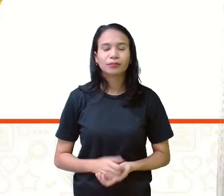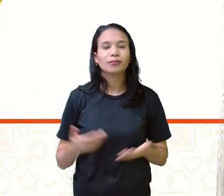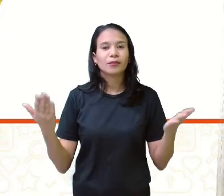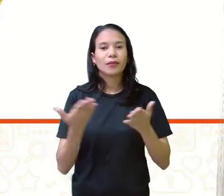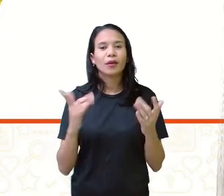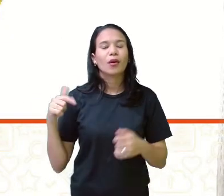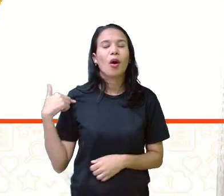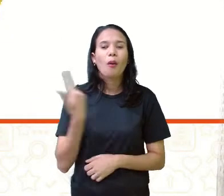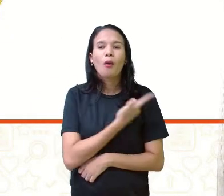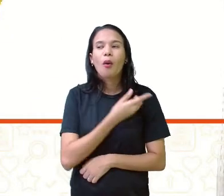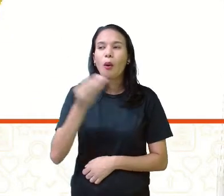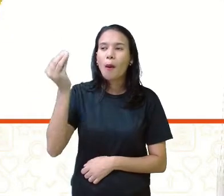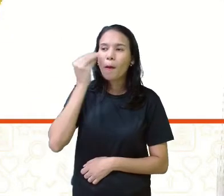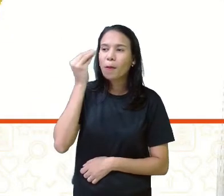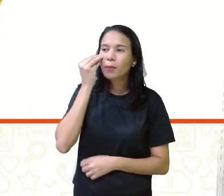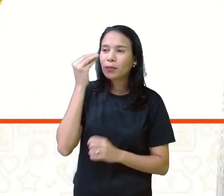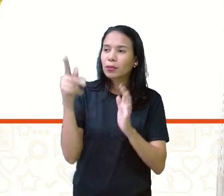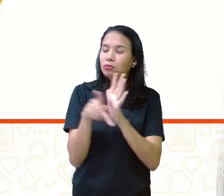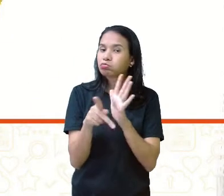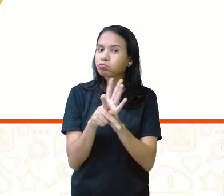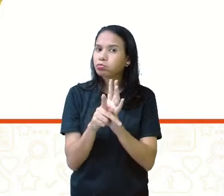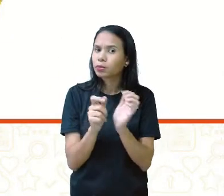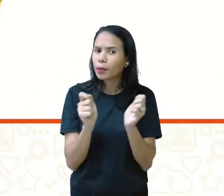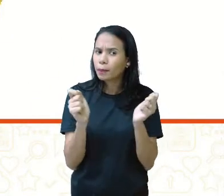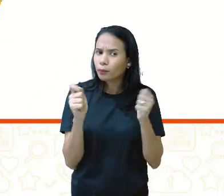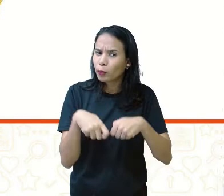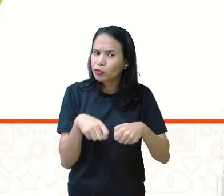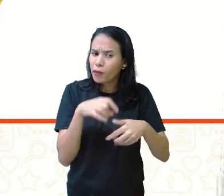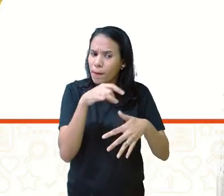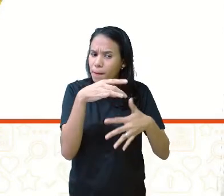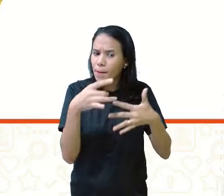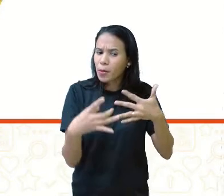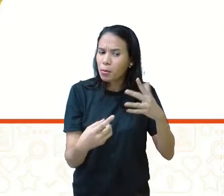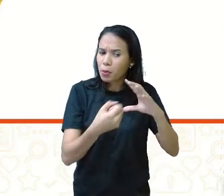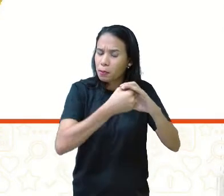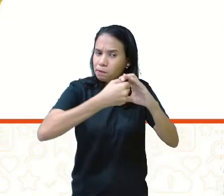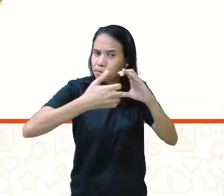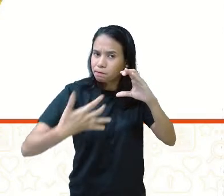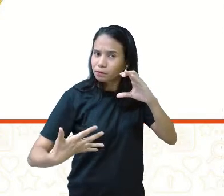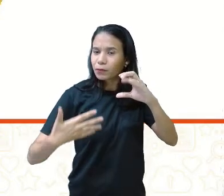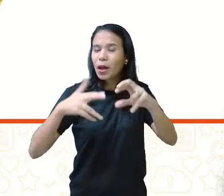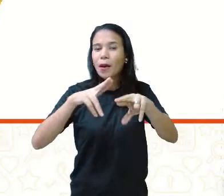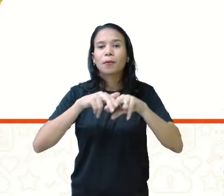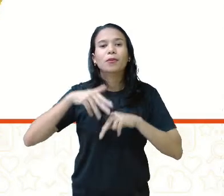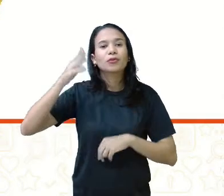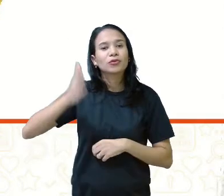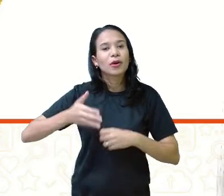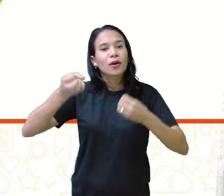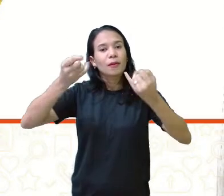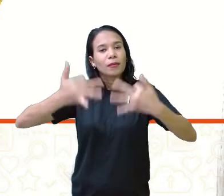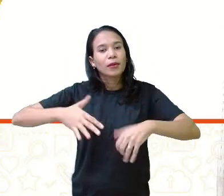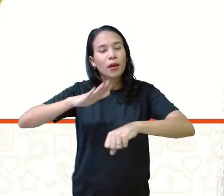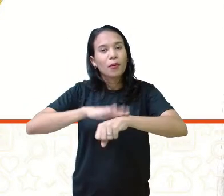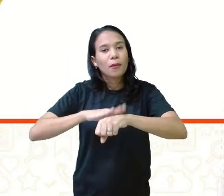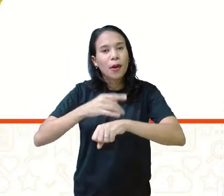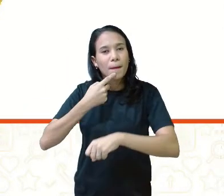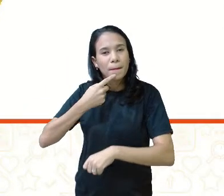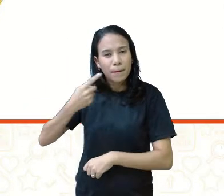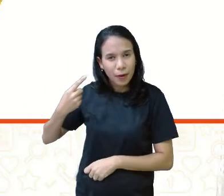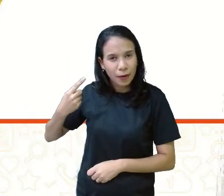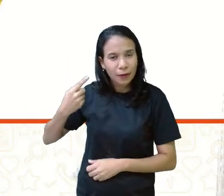Vamos agora observar alguns possíveis sinais, porque, como eu falei no nosso momento